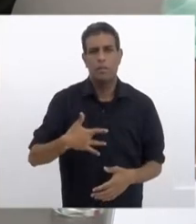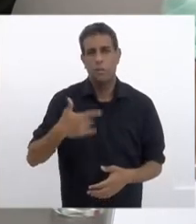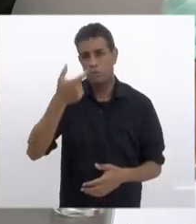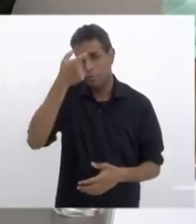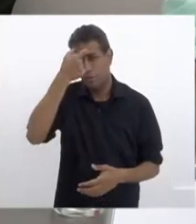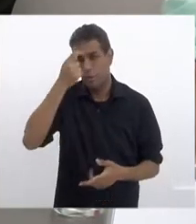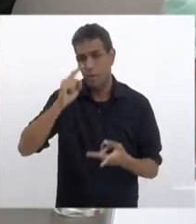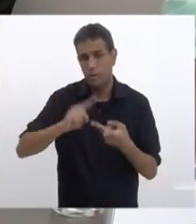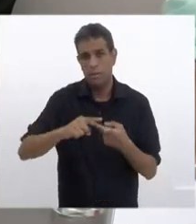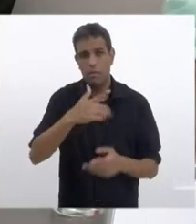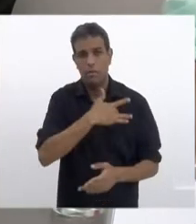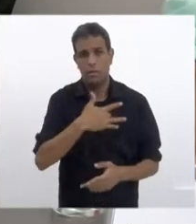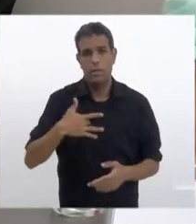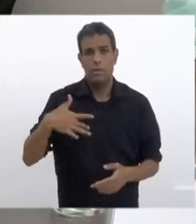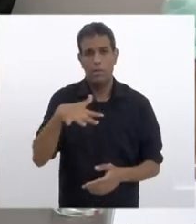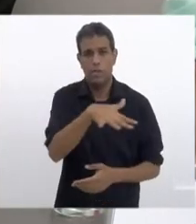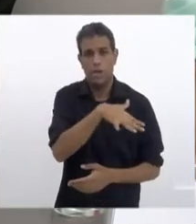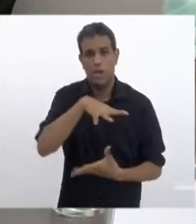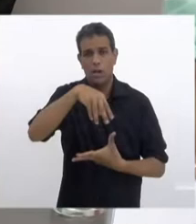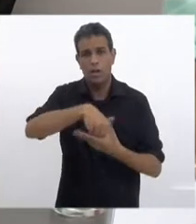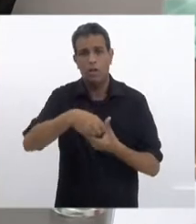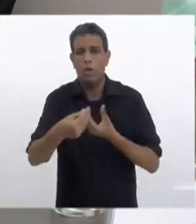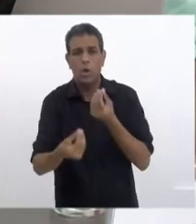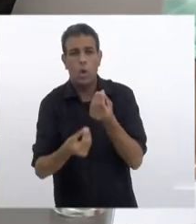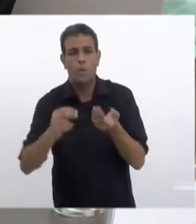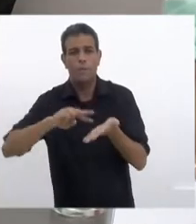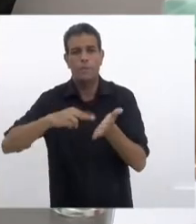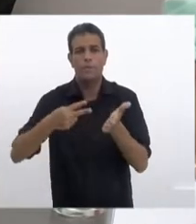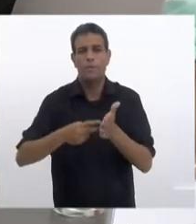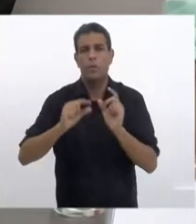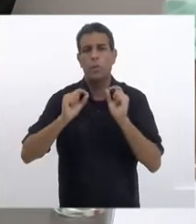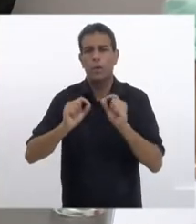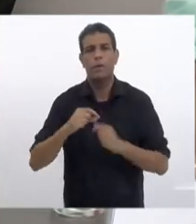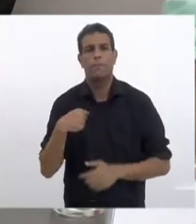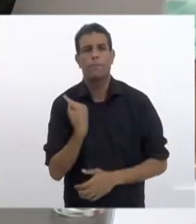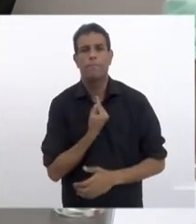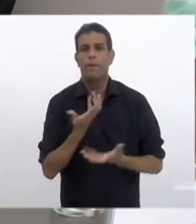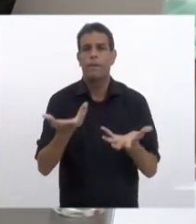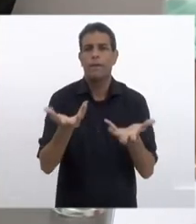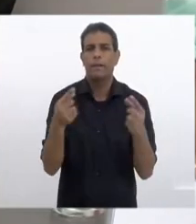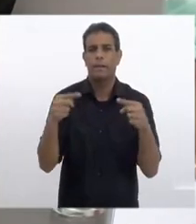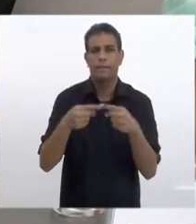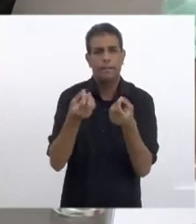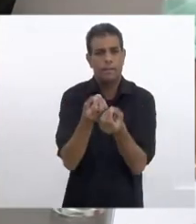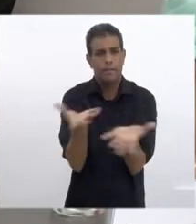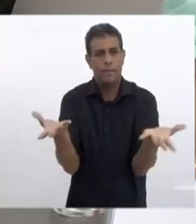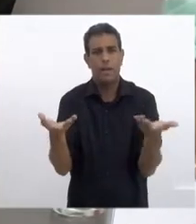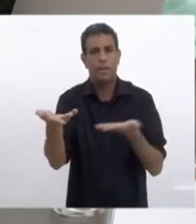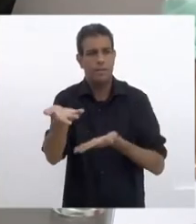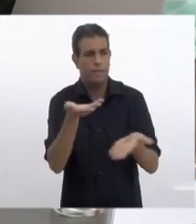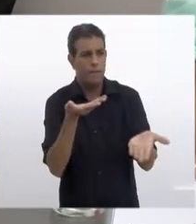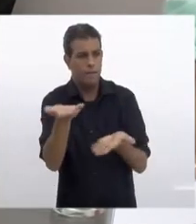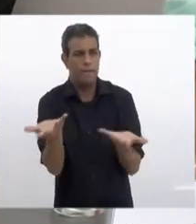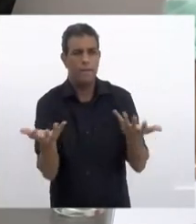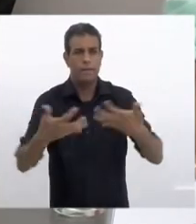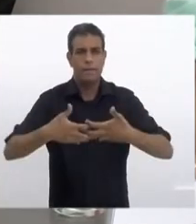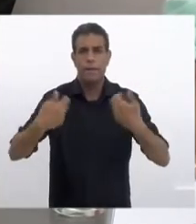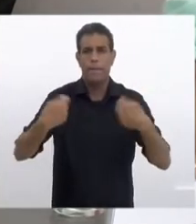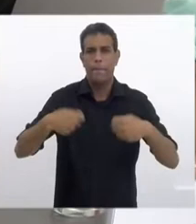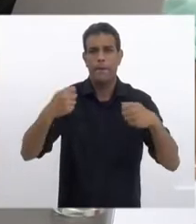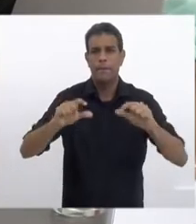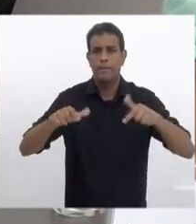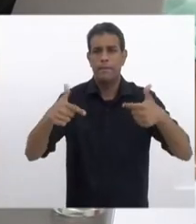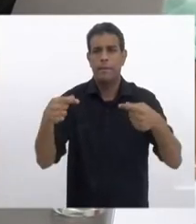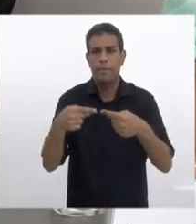em saúde de uma maneira mais abrangente. O que, que significa isso? É o que a gente tem de oferta de serviço e a necessidade do